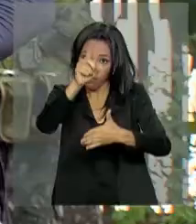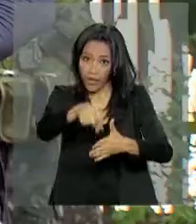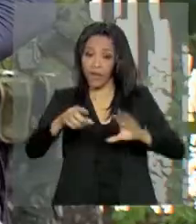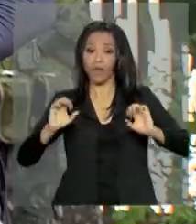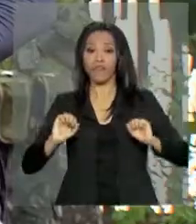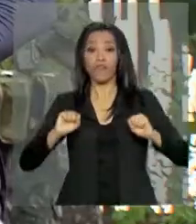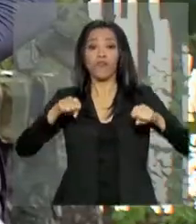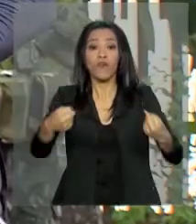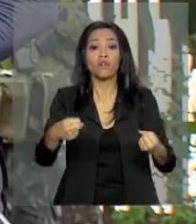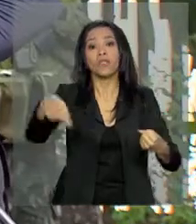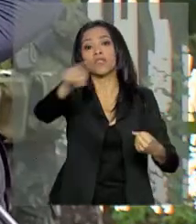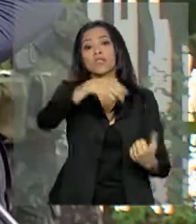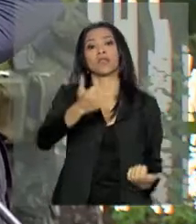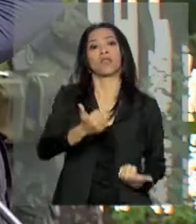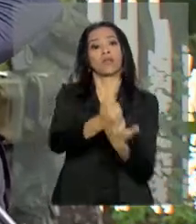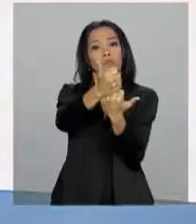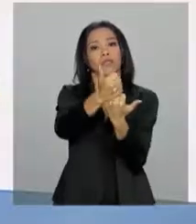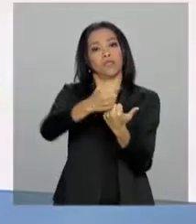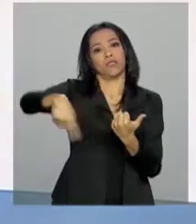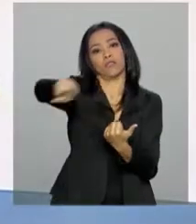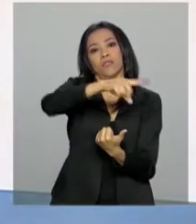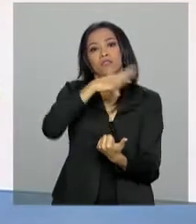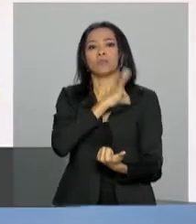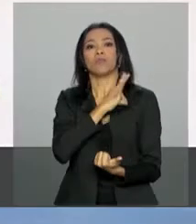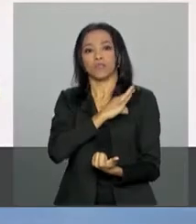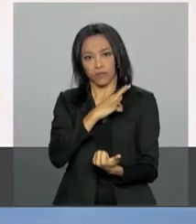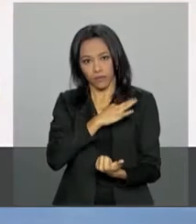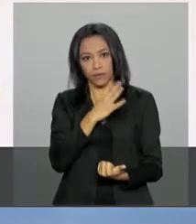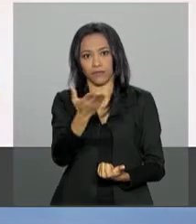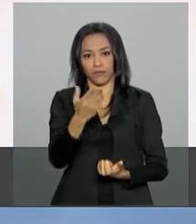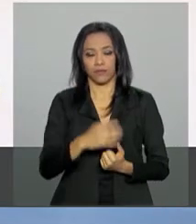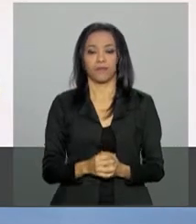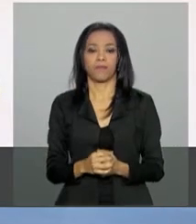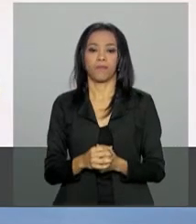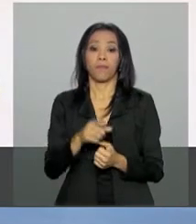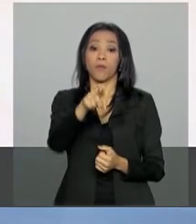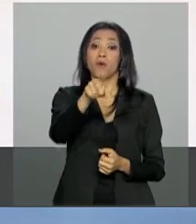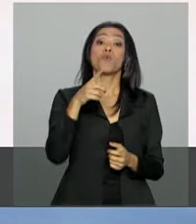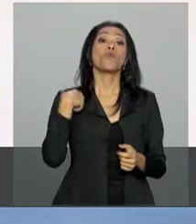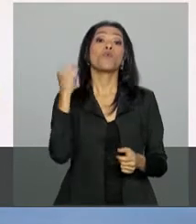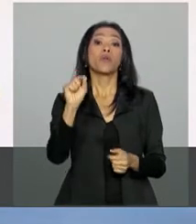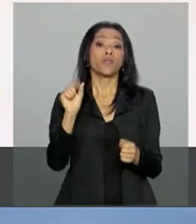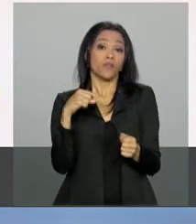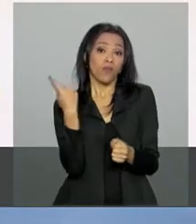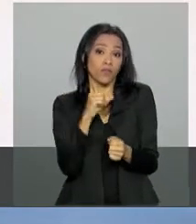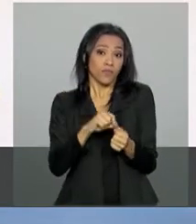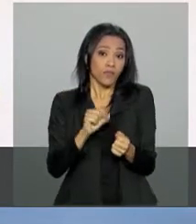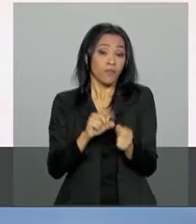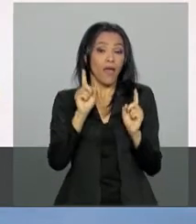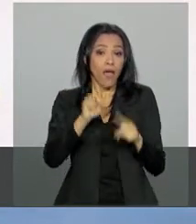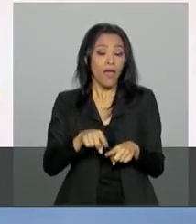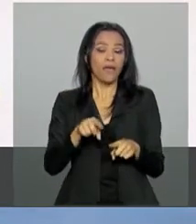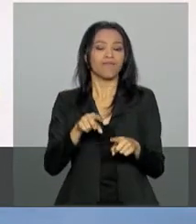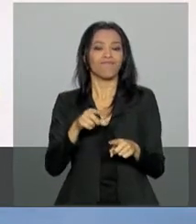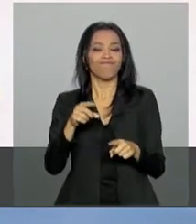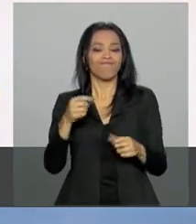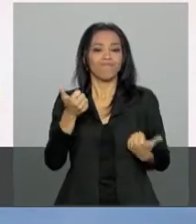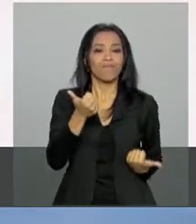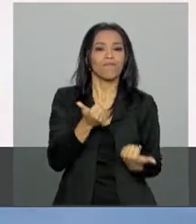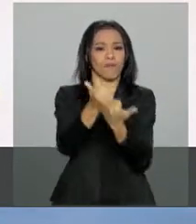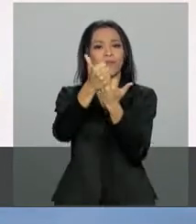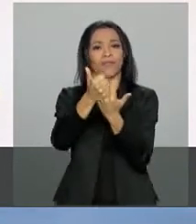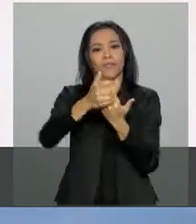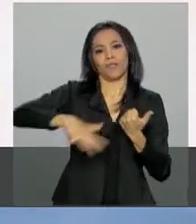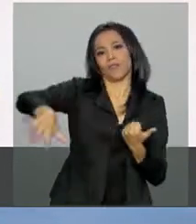instituições que cuidam da segurança pública. O que nós conseguimos de melhor até agora foi exatamente isso, caracterizar um fortalecimento das instituições,